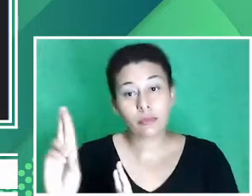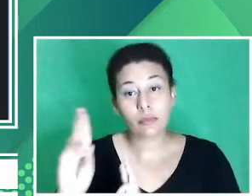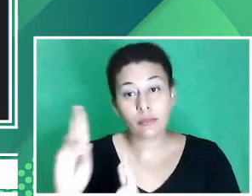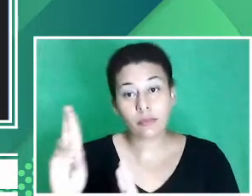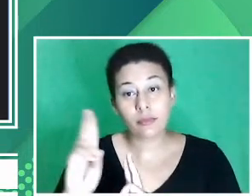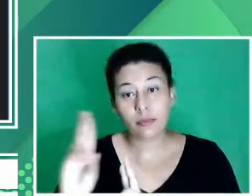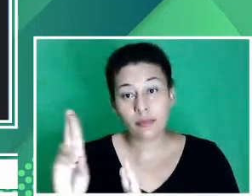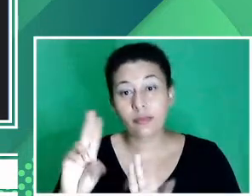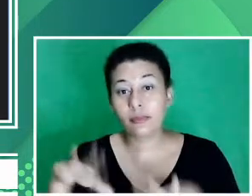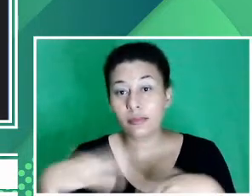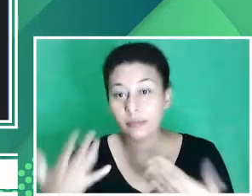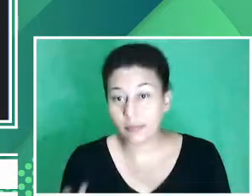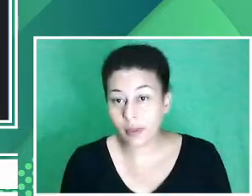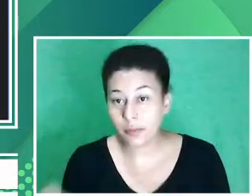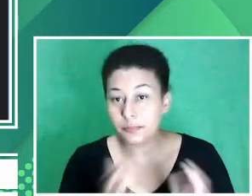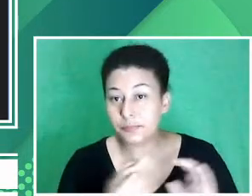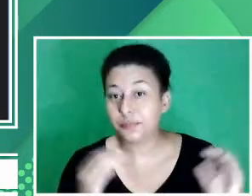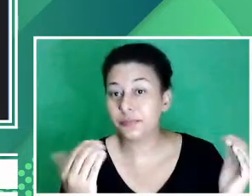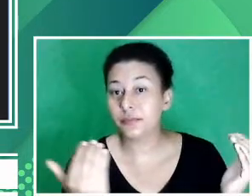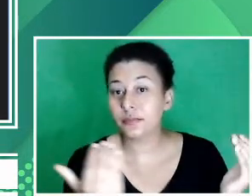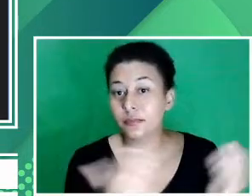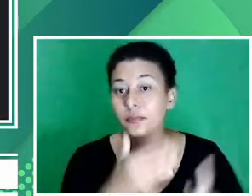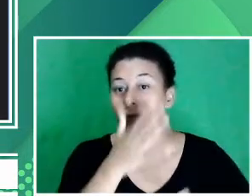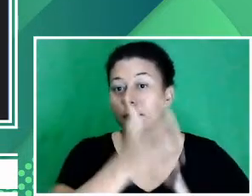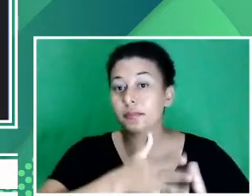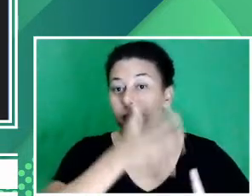seja visto dessa forma.